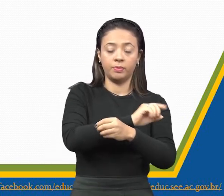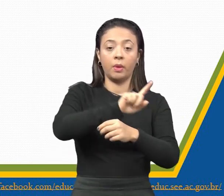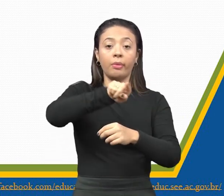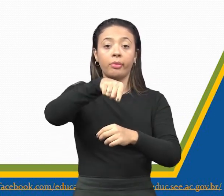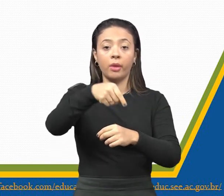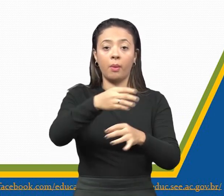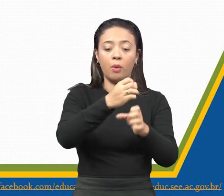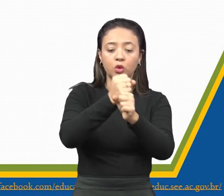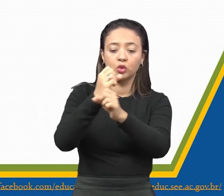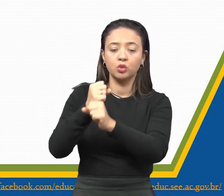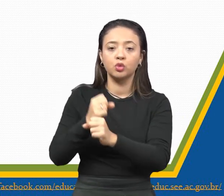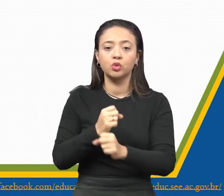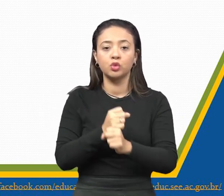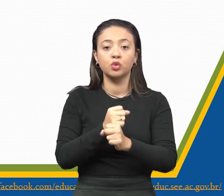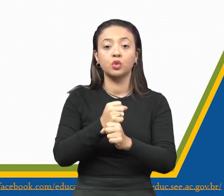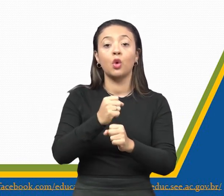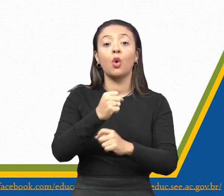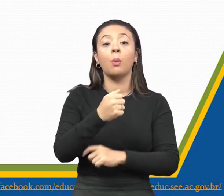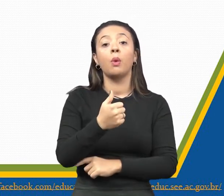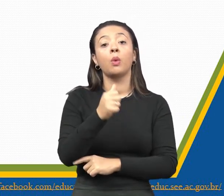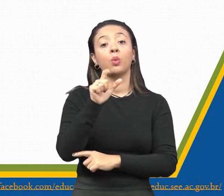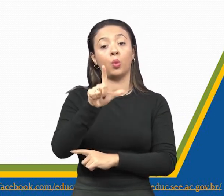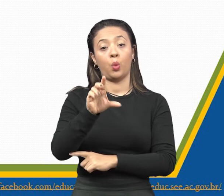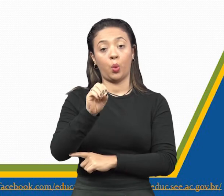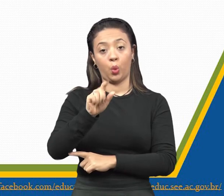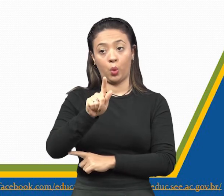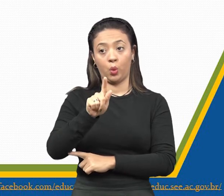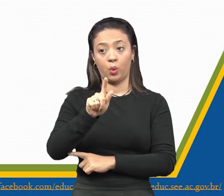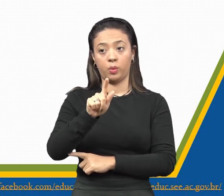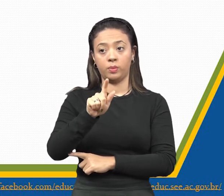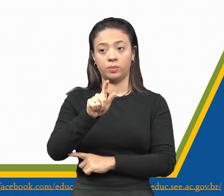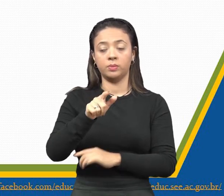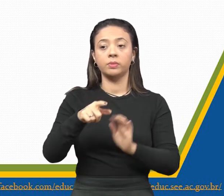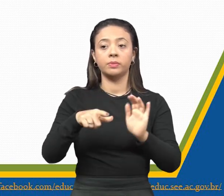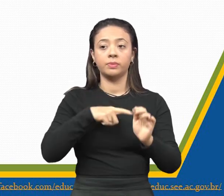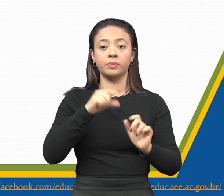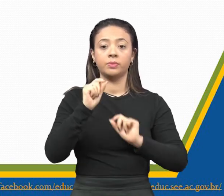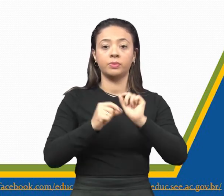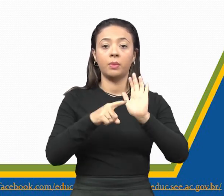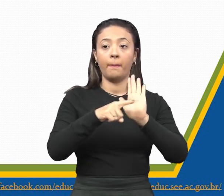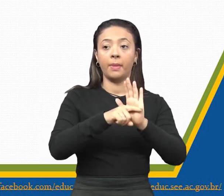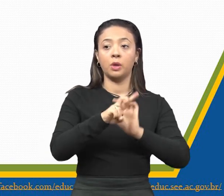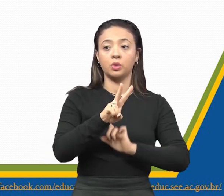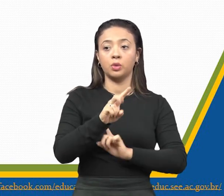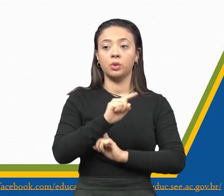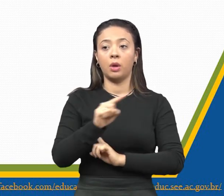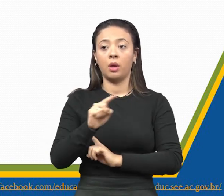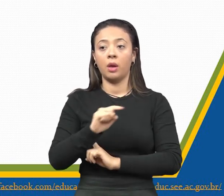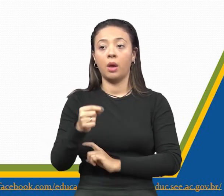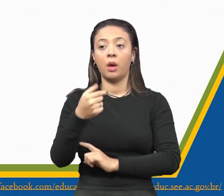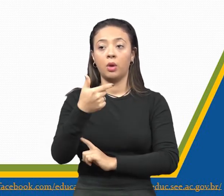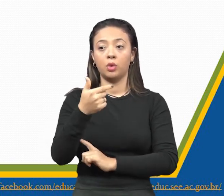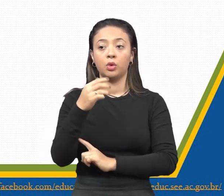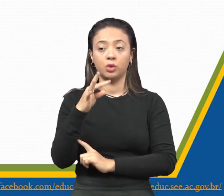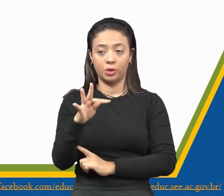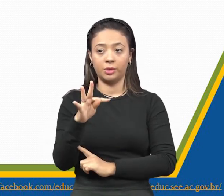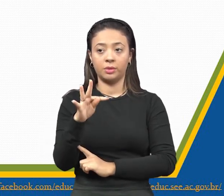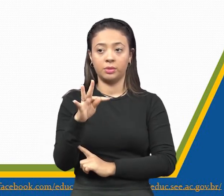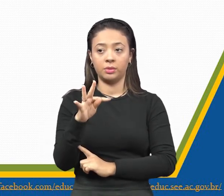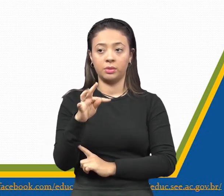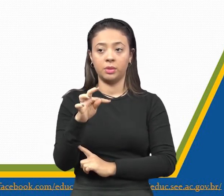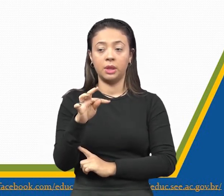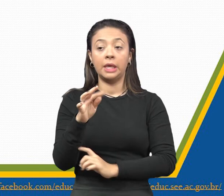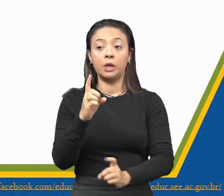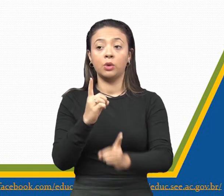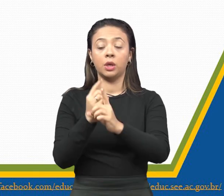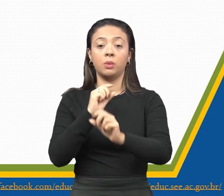logaritmos dos demais fatores. Vamos ficar com esse resultado aí. Observa que chegamos ao log de 3 e ao log de